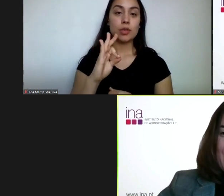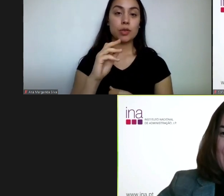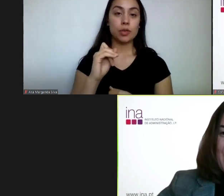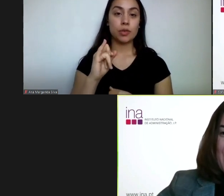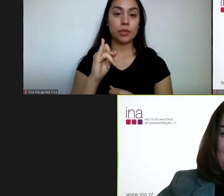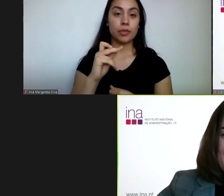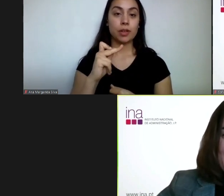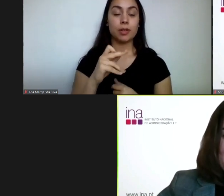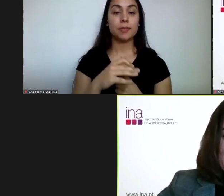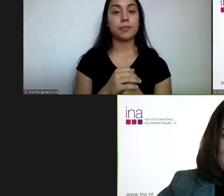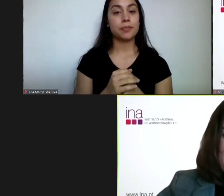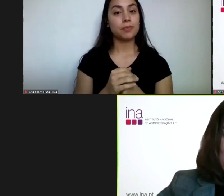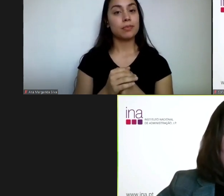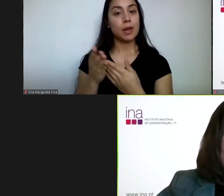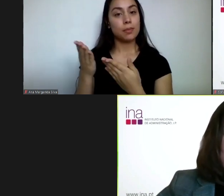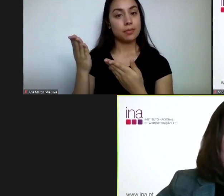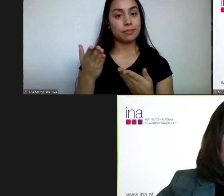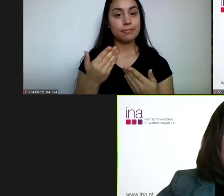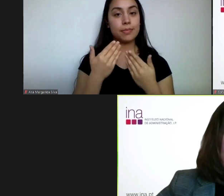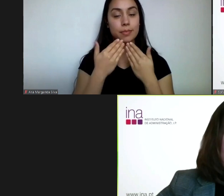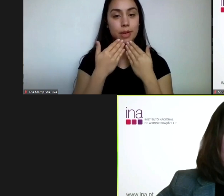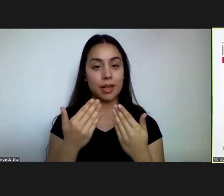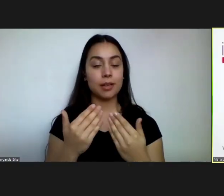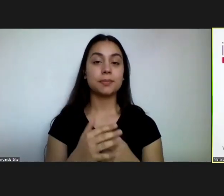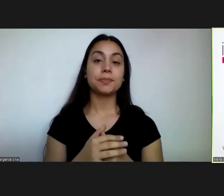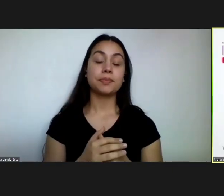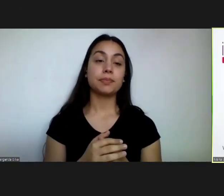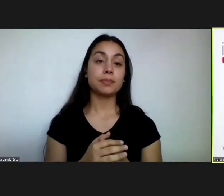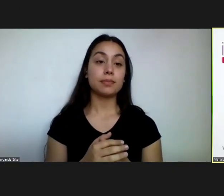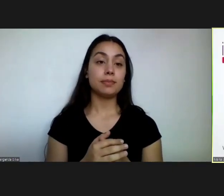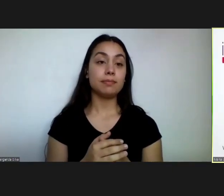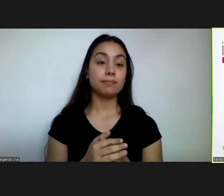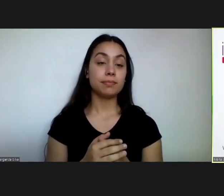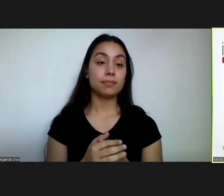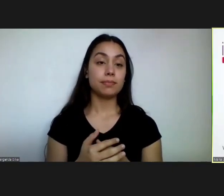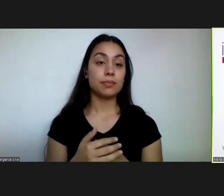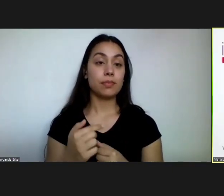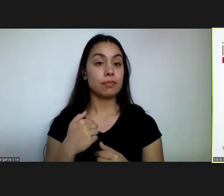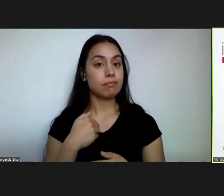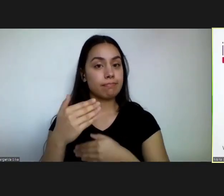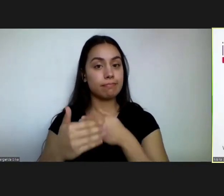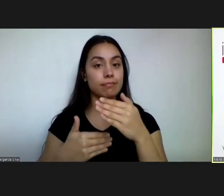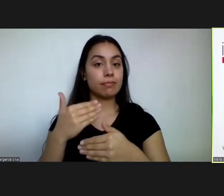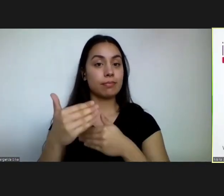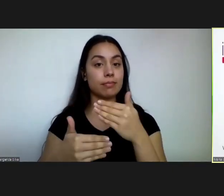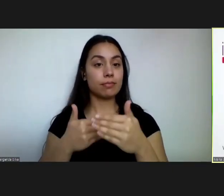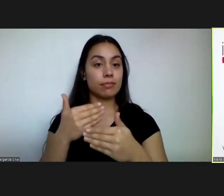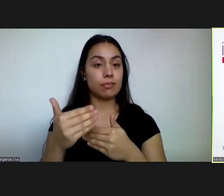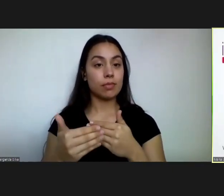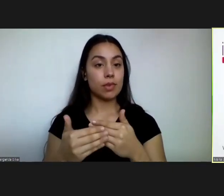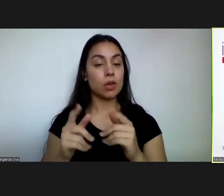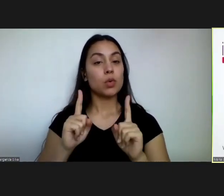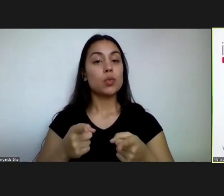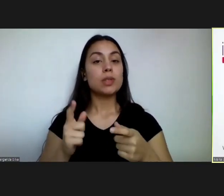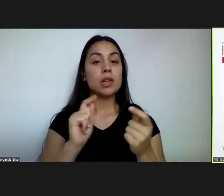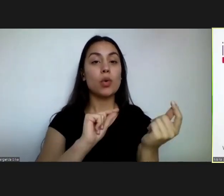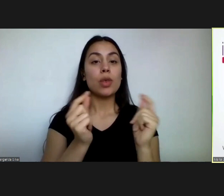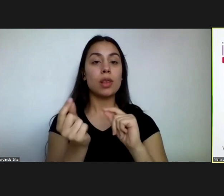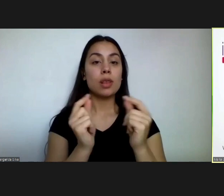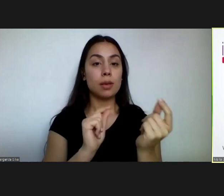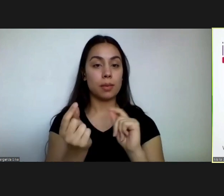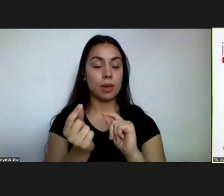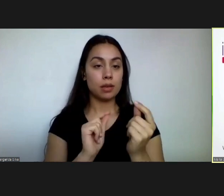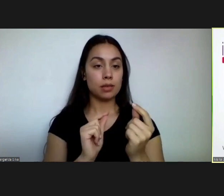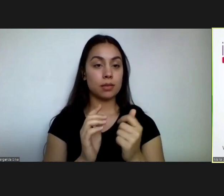por esta apresentação. Eu prosseguia a dar início ao debate, mais uma